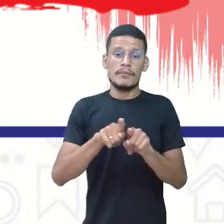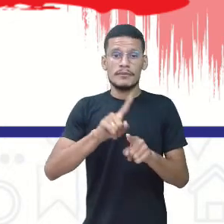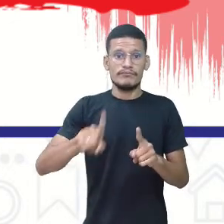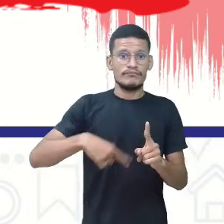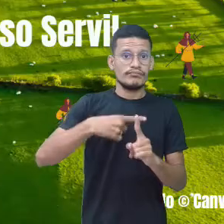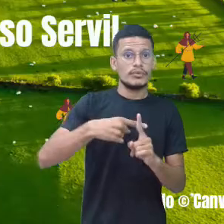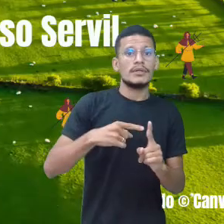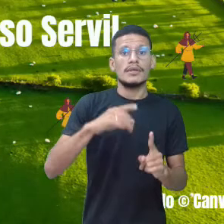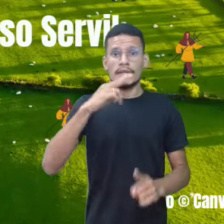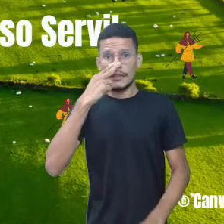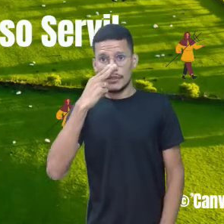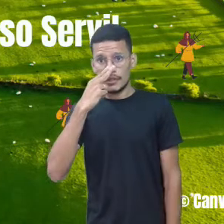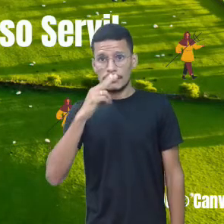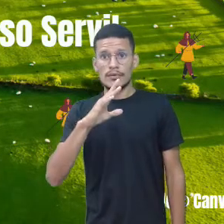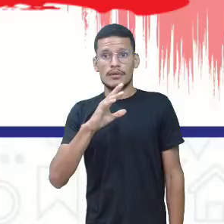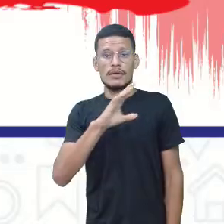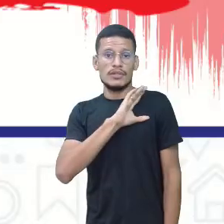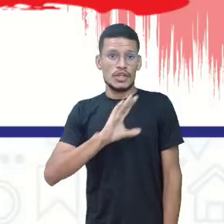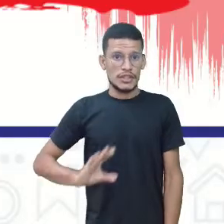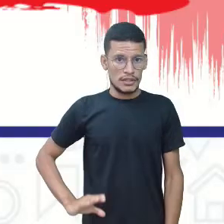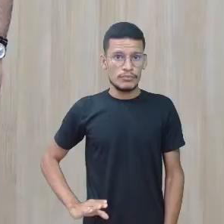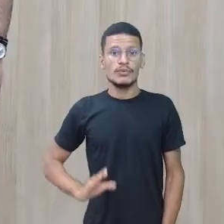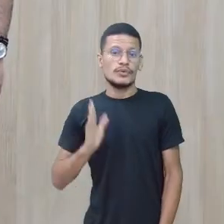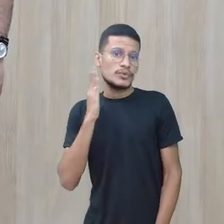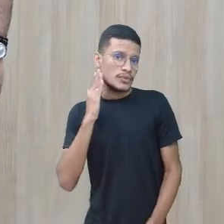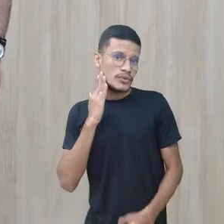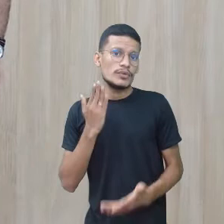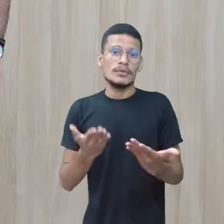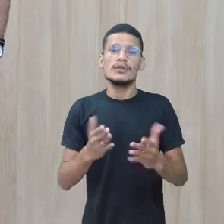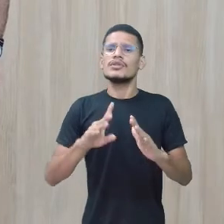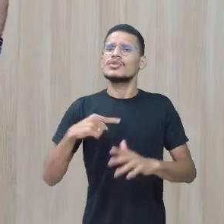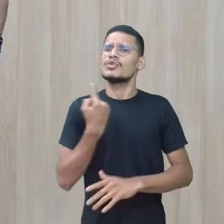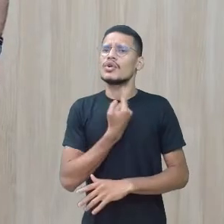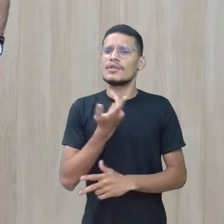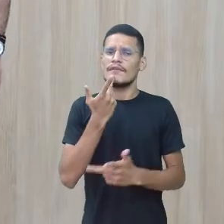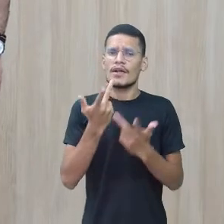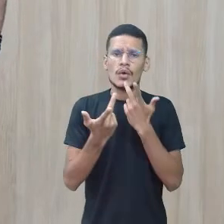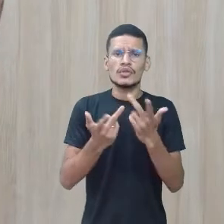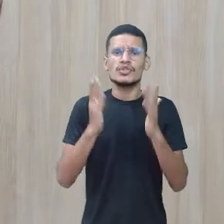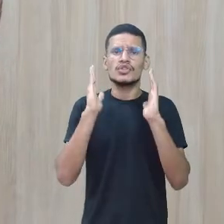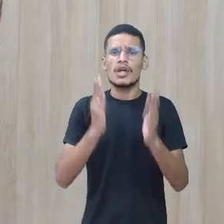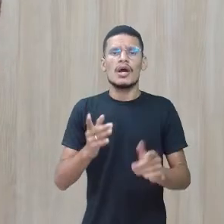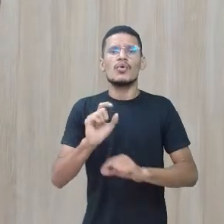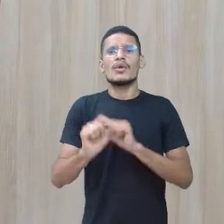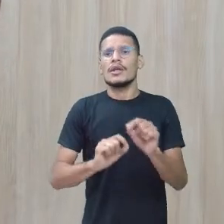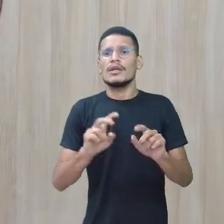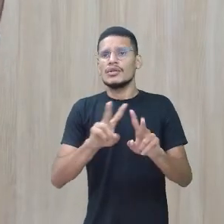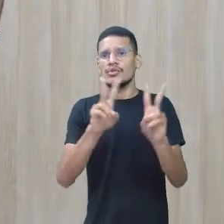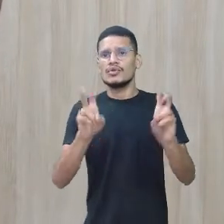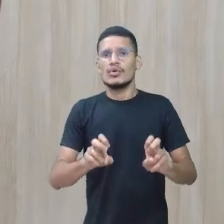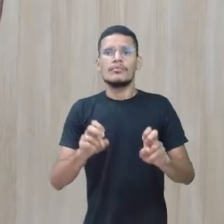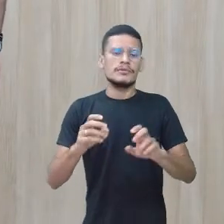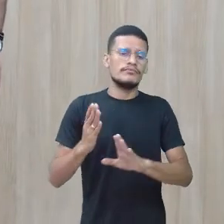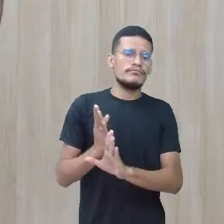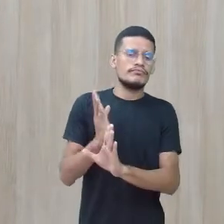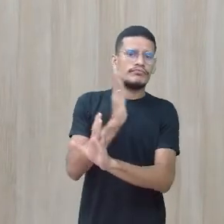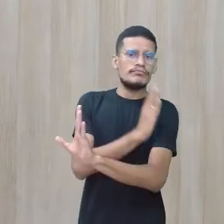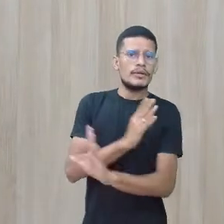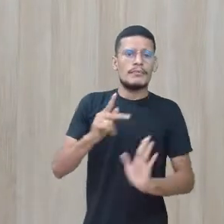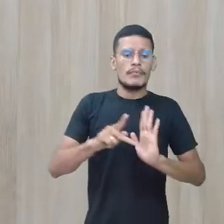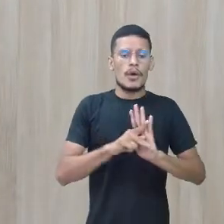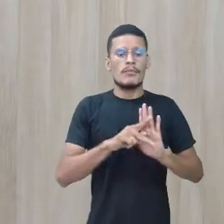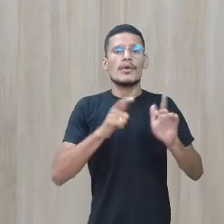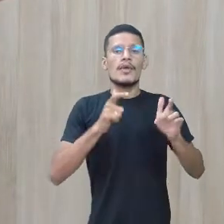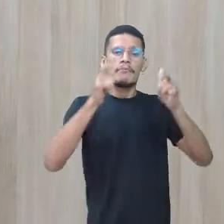cristianismo, né? Então, a gente viu, por exemplo, né, que no antigo, né,